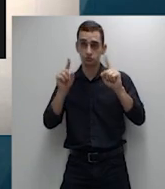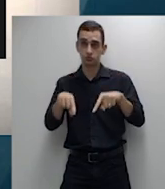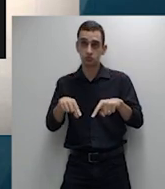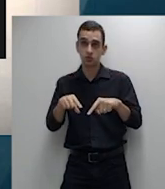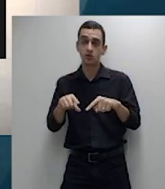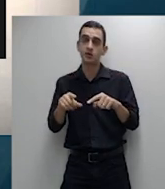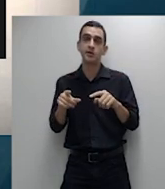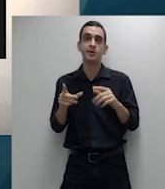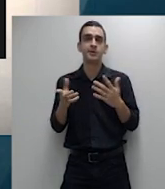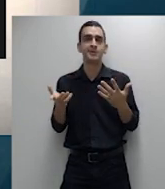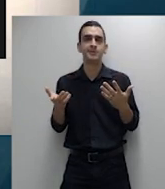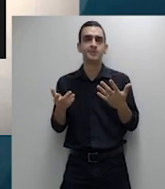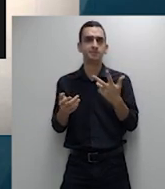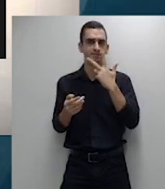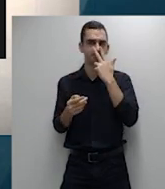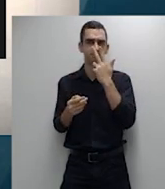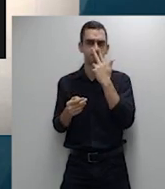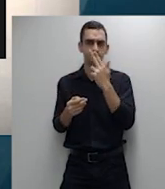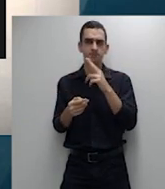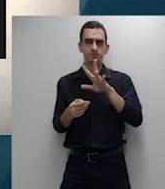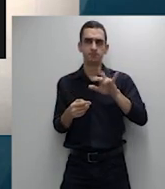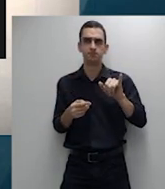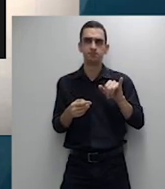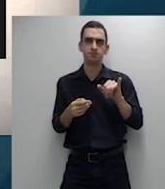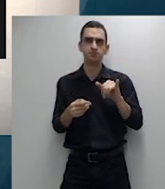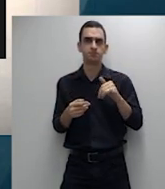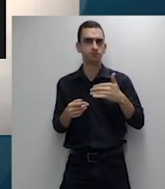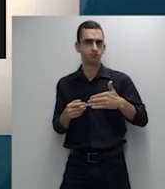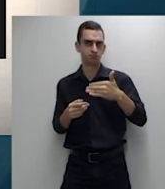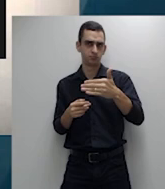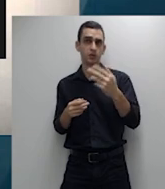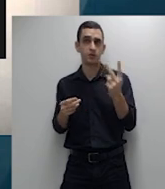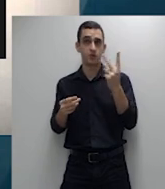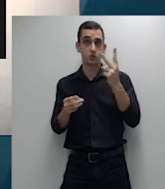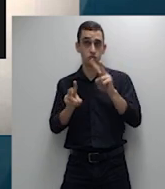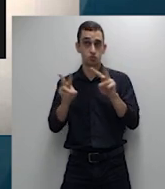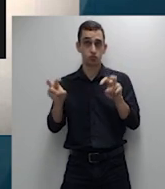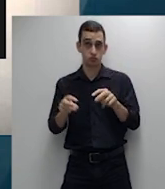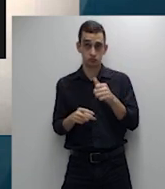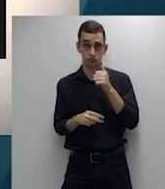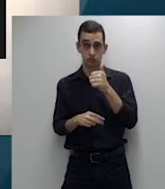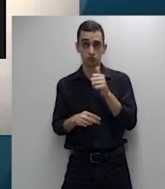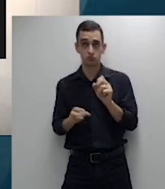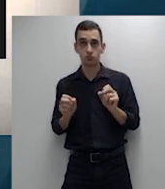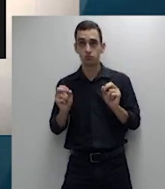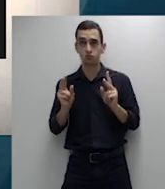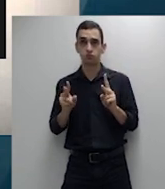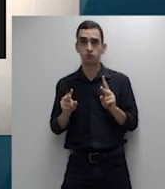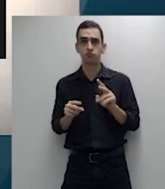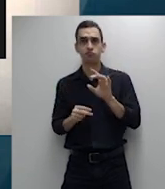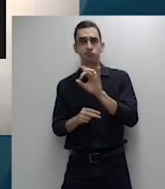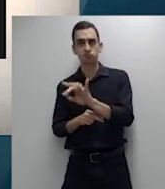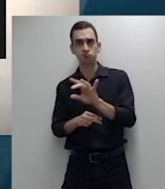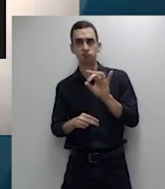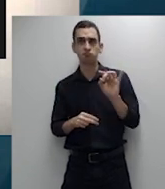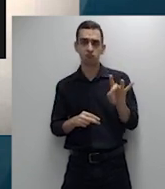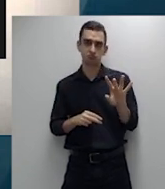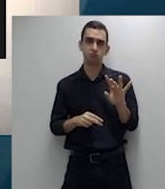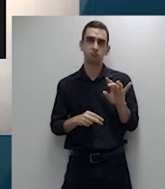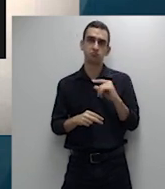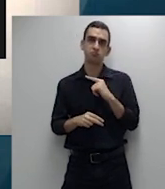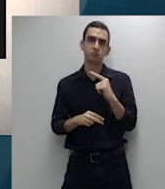de duas demandas em valores fixos arbitraria em cada uma delas não